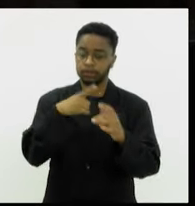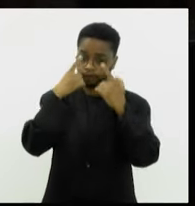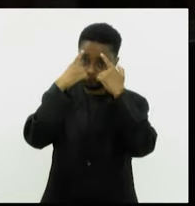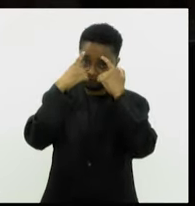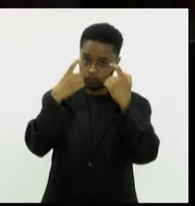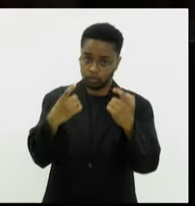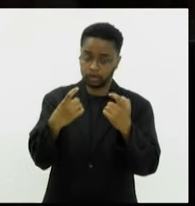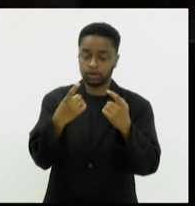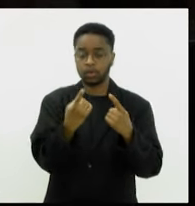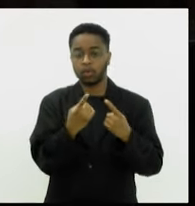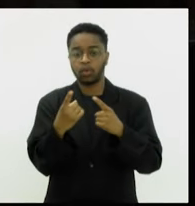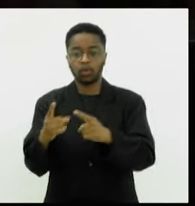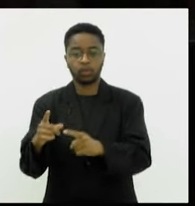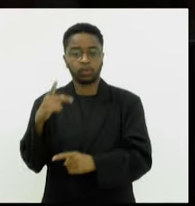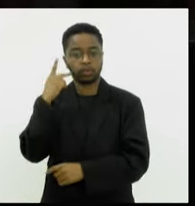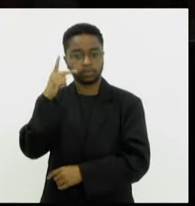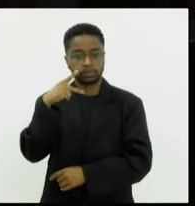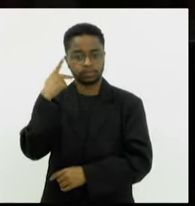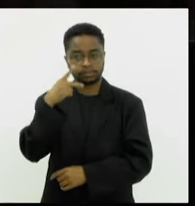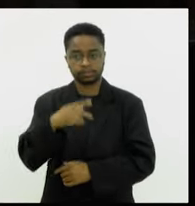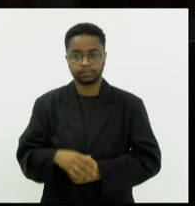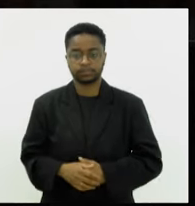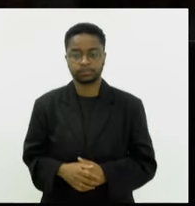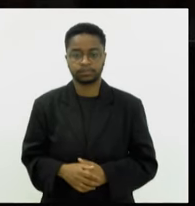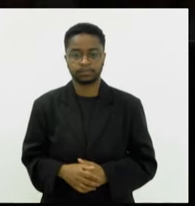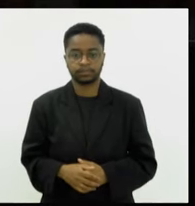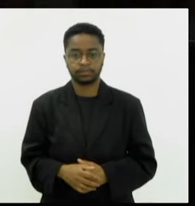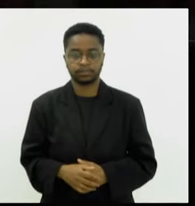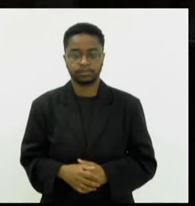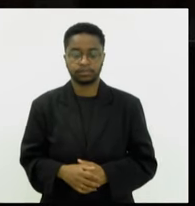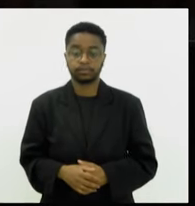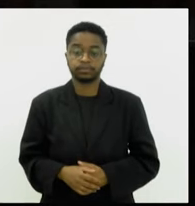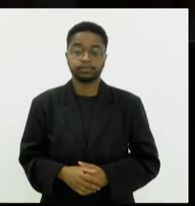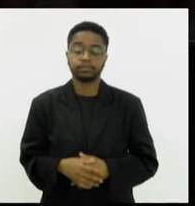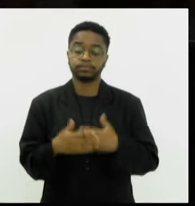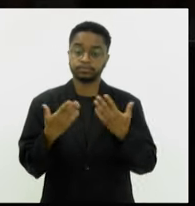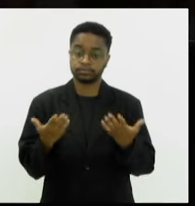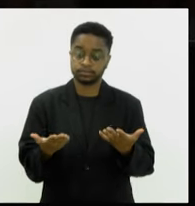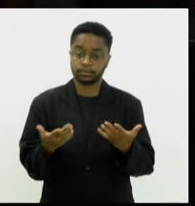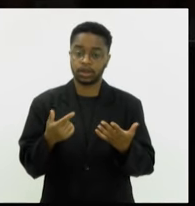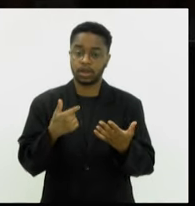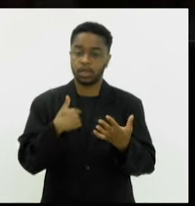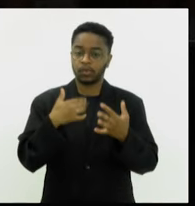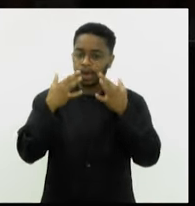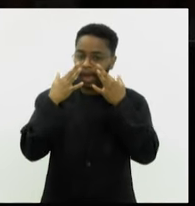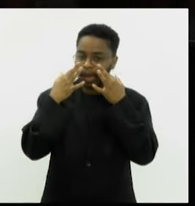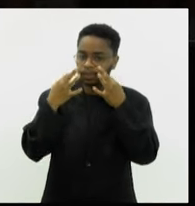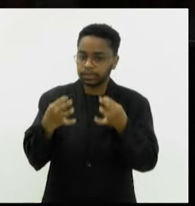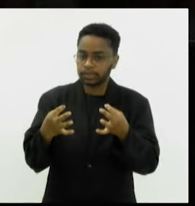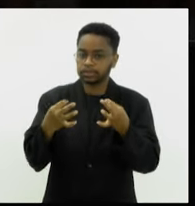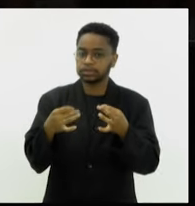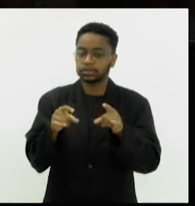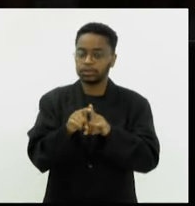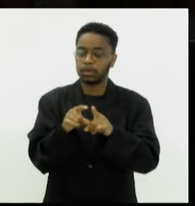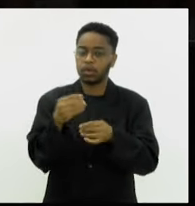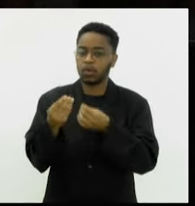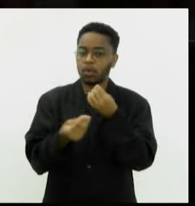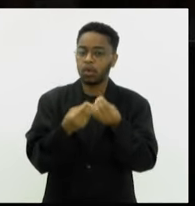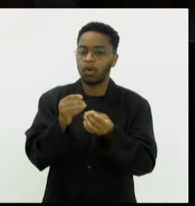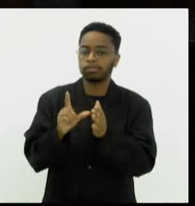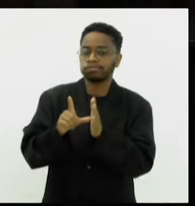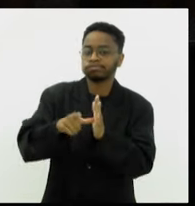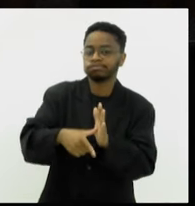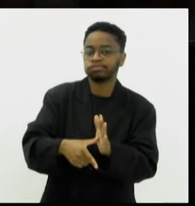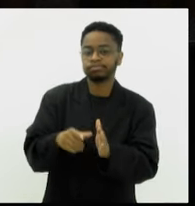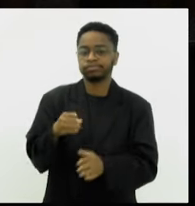violência contra parlamentares. E aí, muito chama a atenção a letargia, a